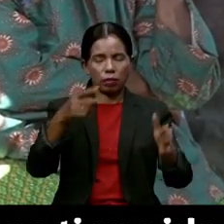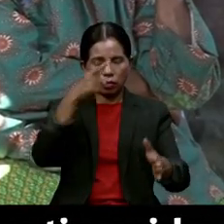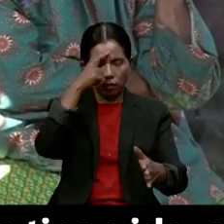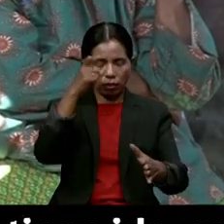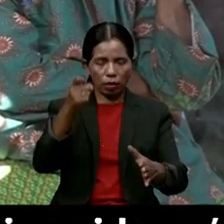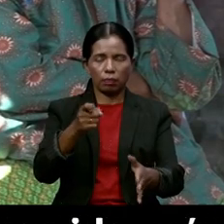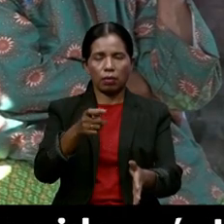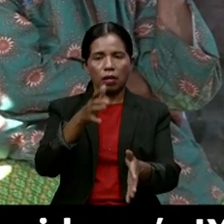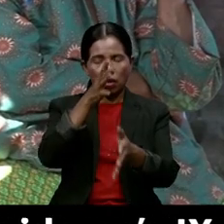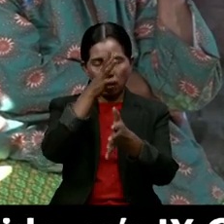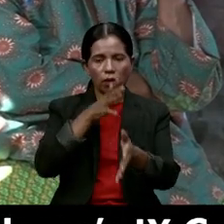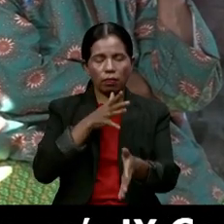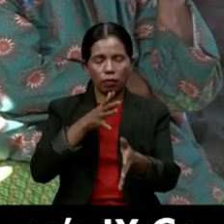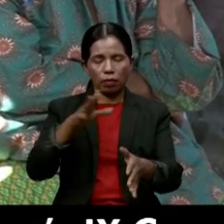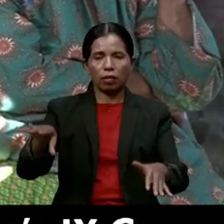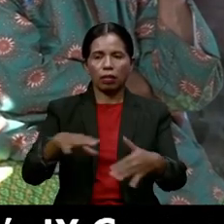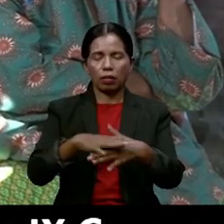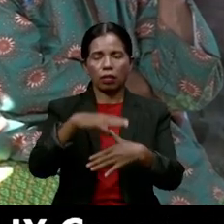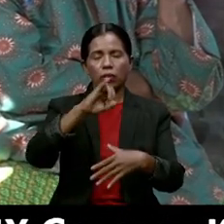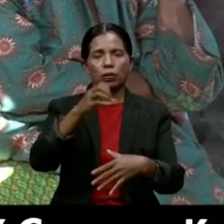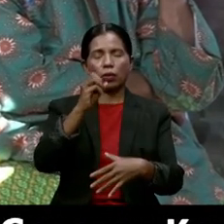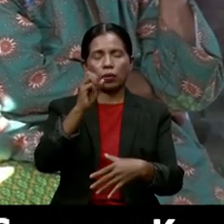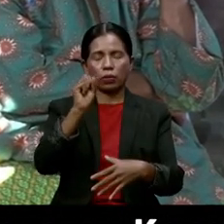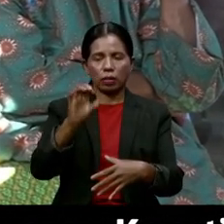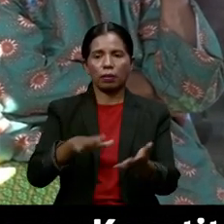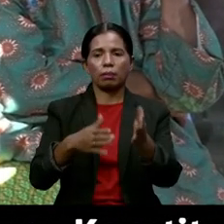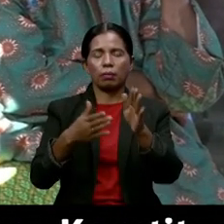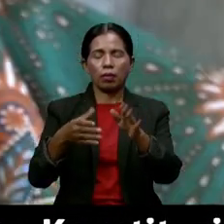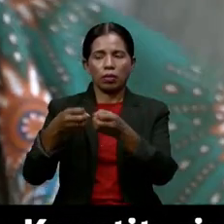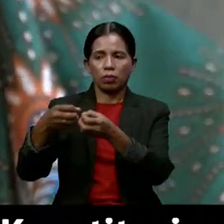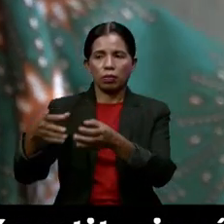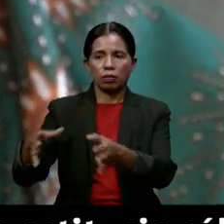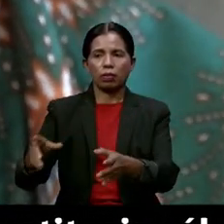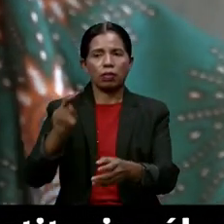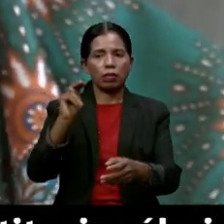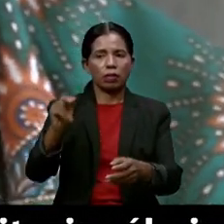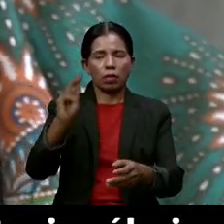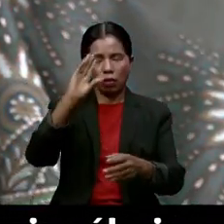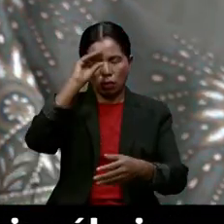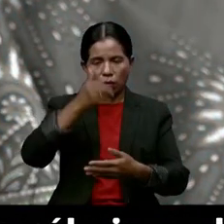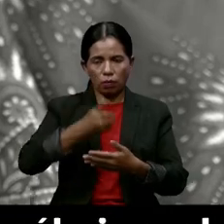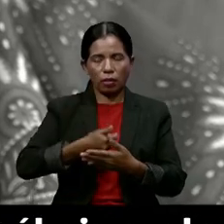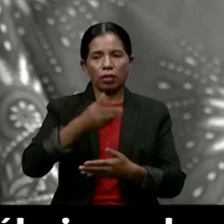esperança nia cabem, José de Deus mate, no Rússia que ela nia ho oanen lima.